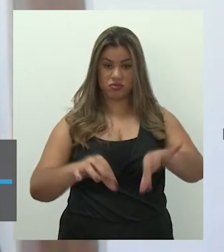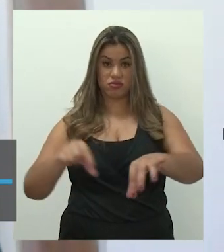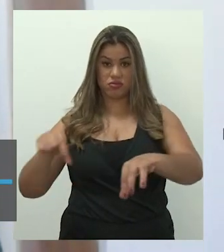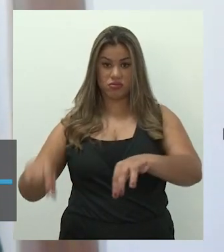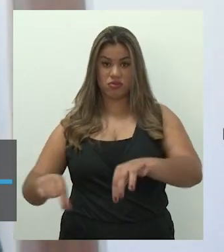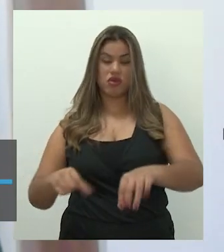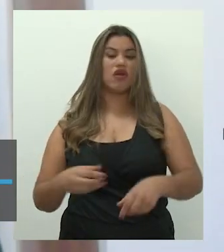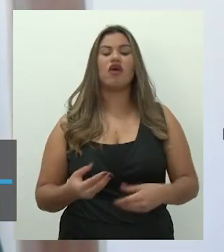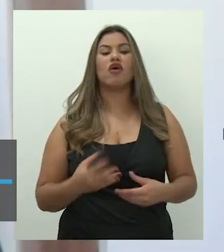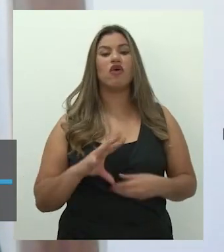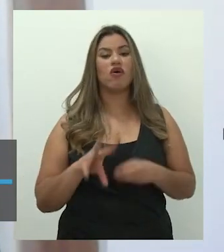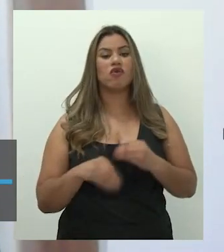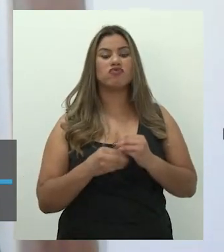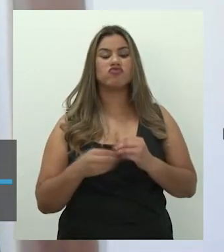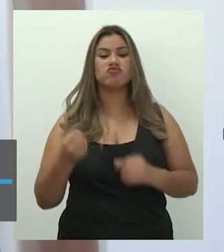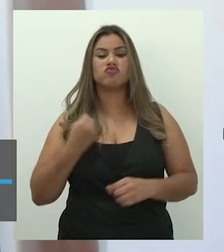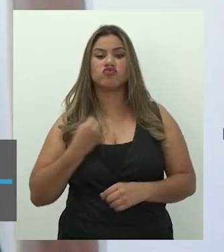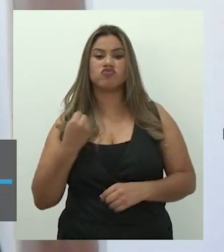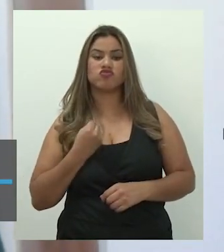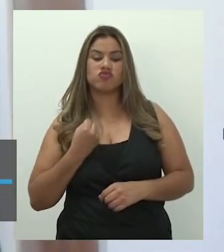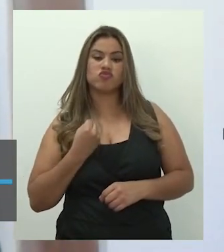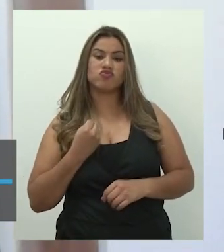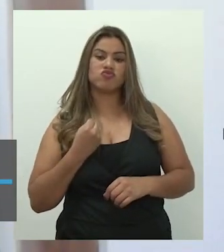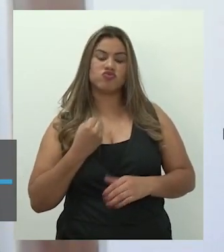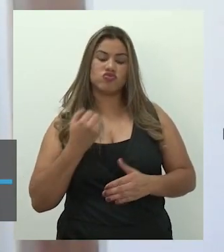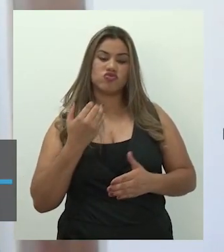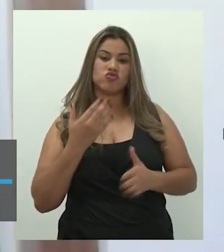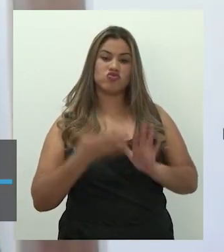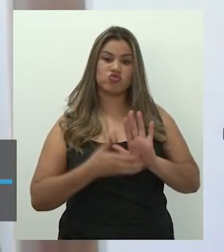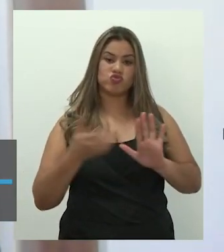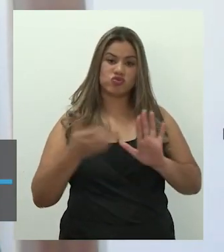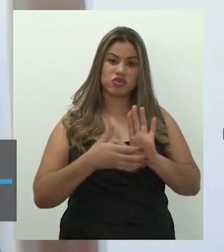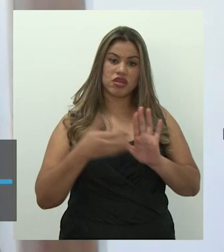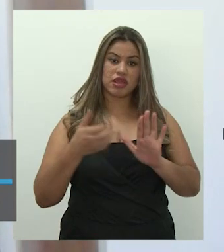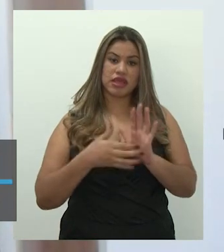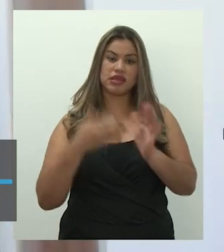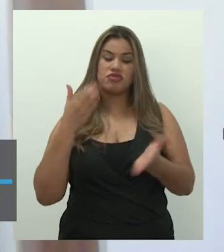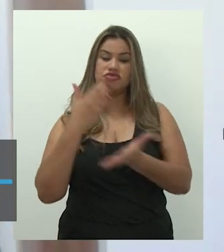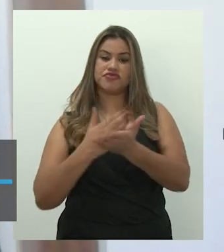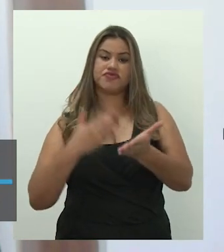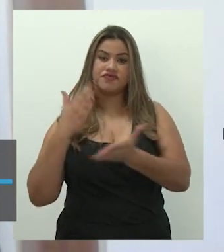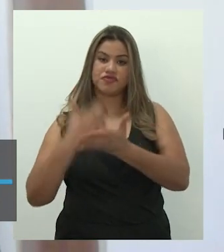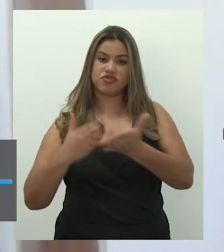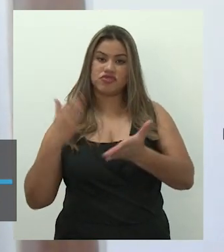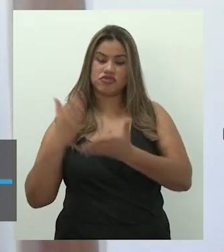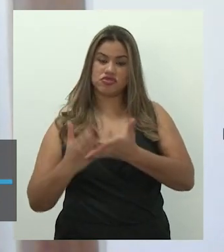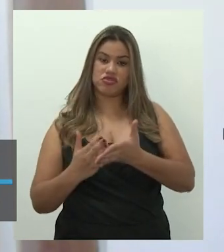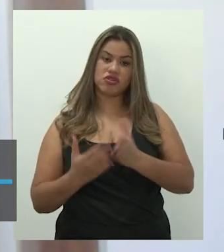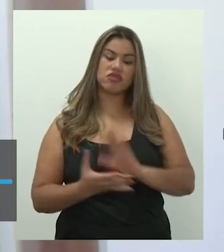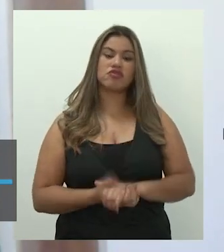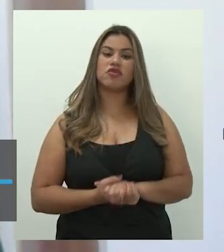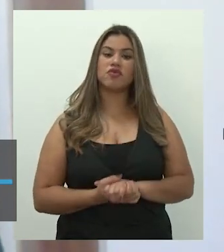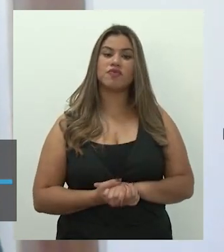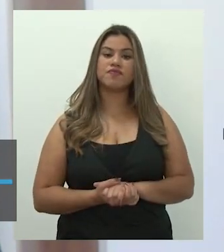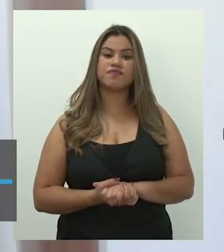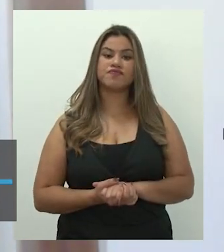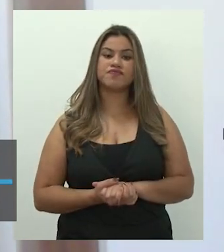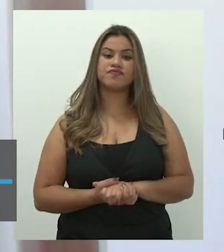acrescentando números, retirando, dividindo entre as crianças. E qual é